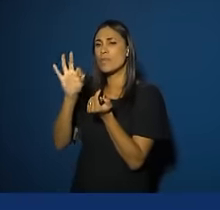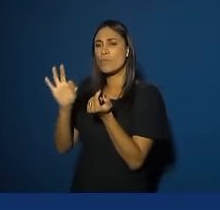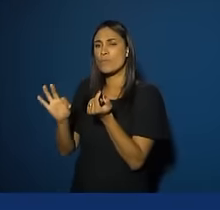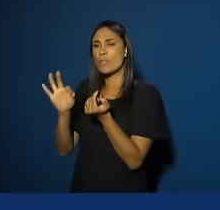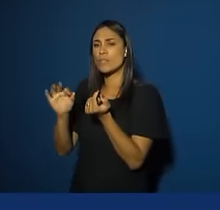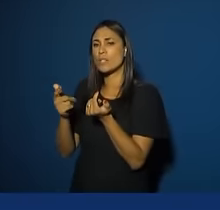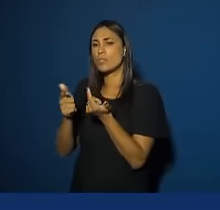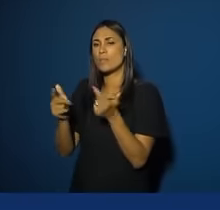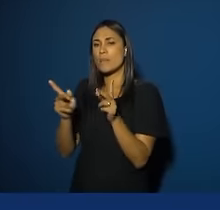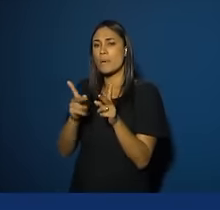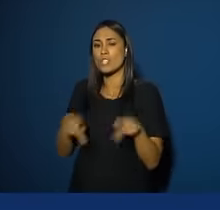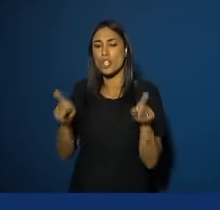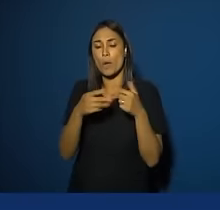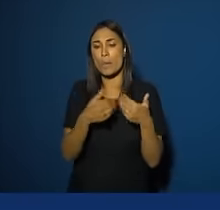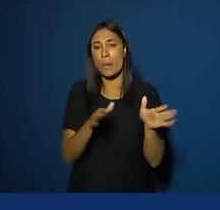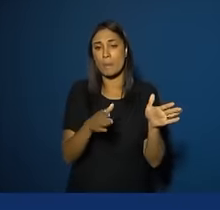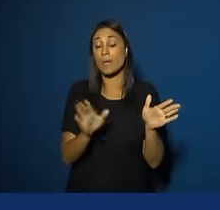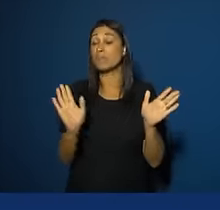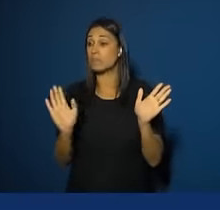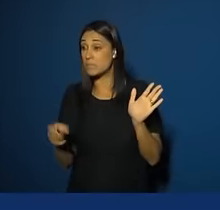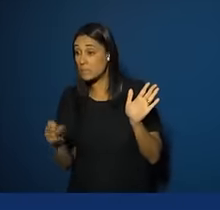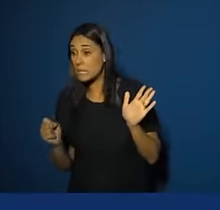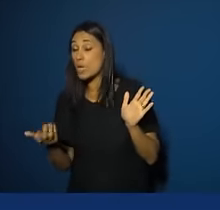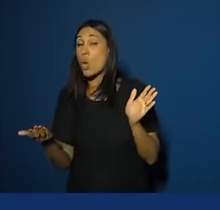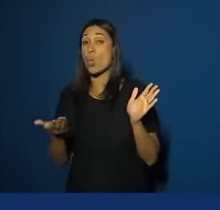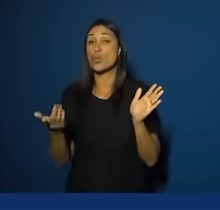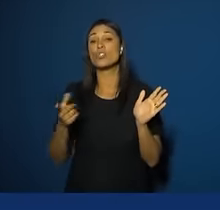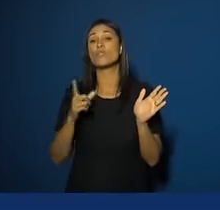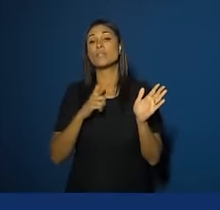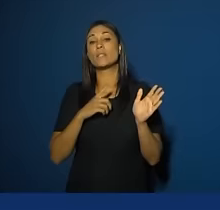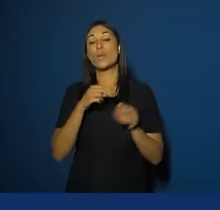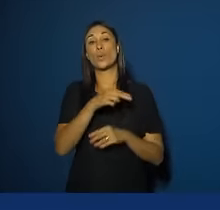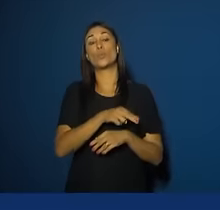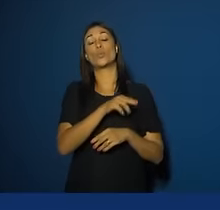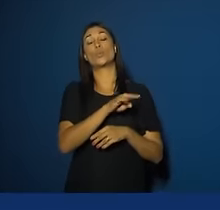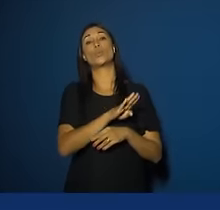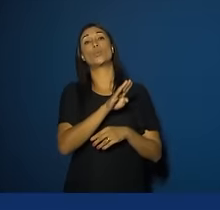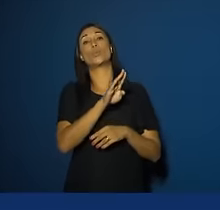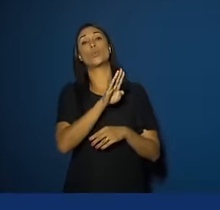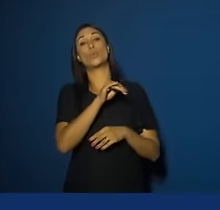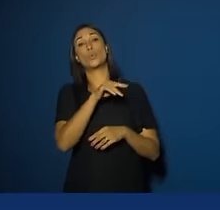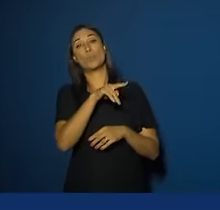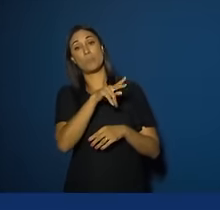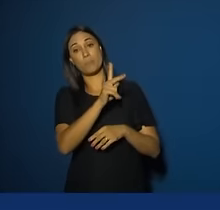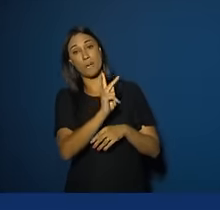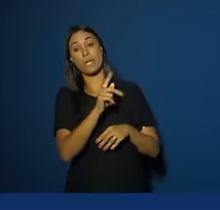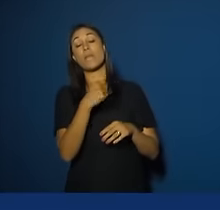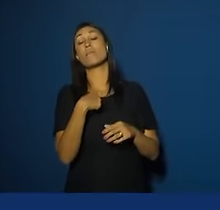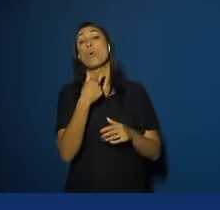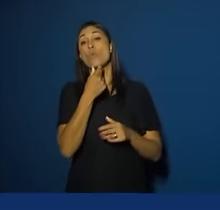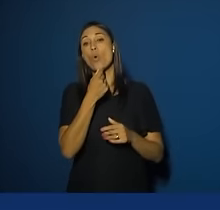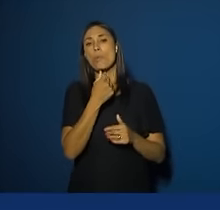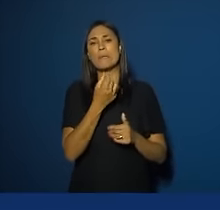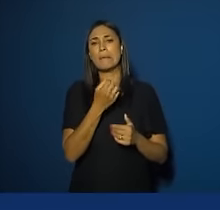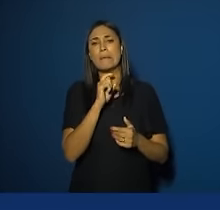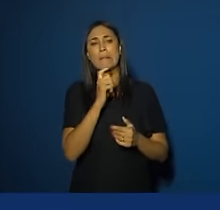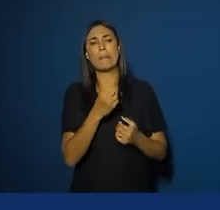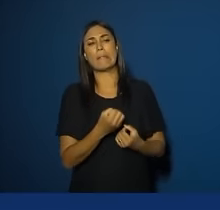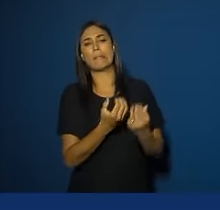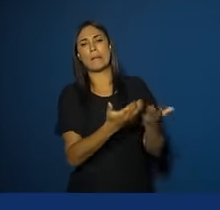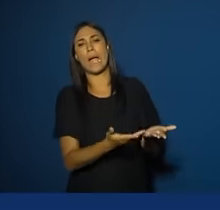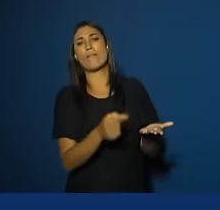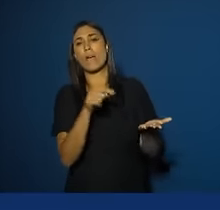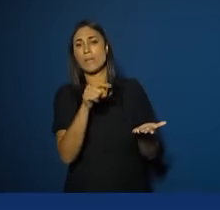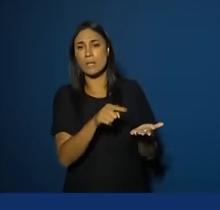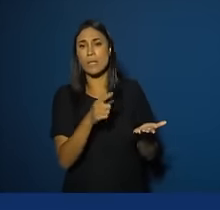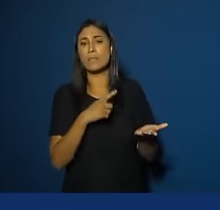porque não tem mais shopping para abrir a Renner. Não. Hoje você tem um Nubank dando crédito para um cara que ninguém dava, e é o